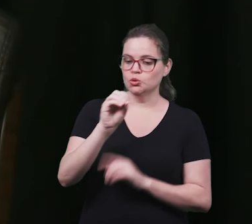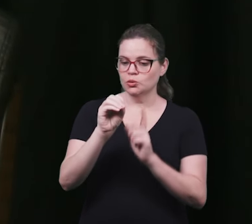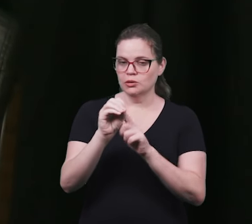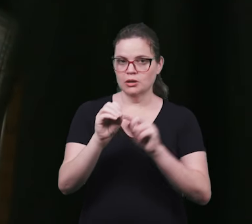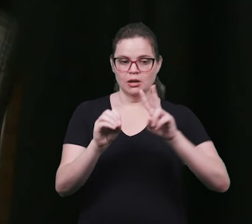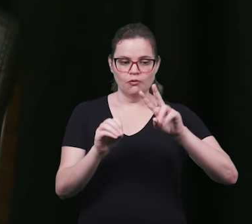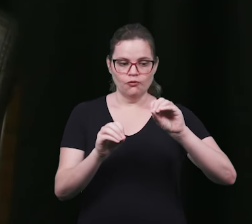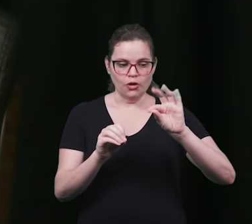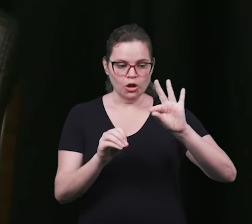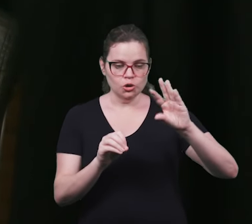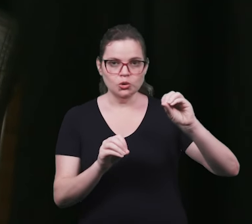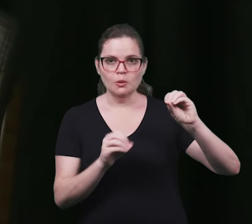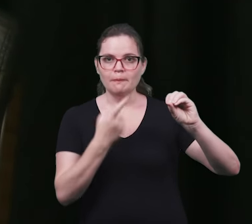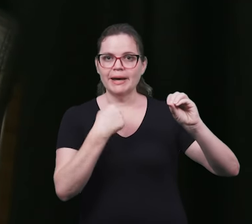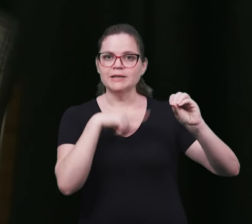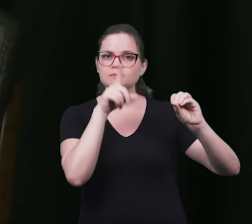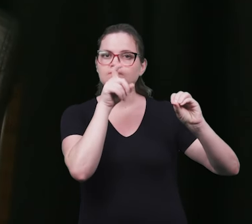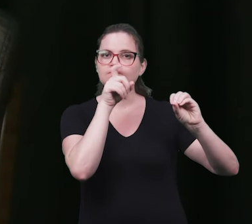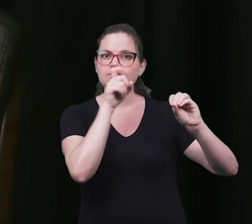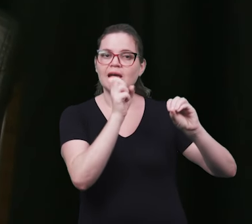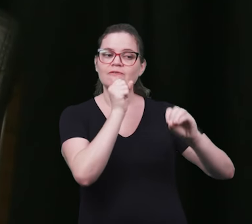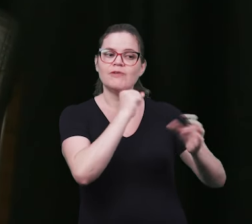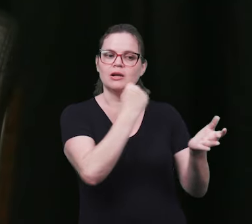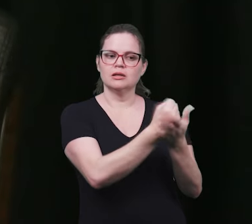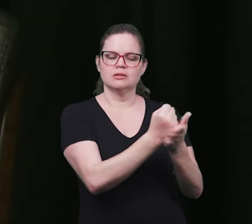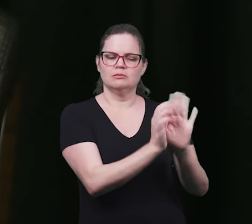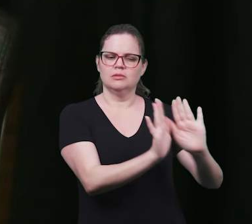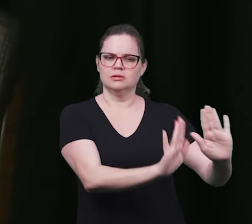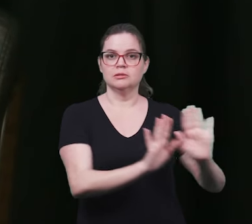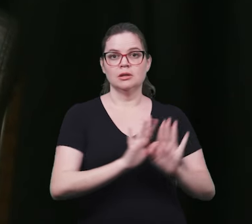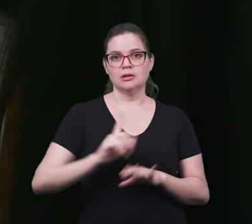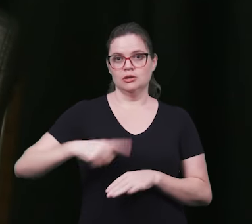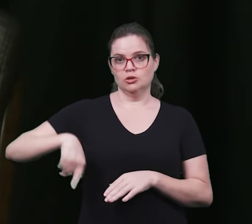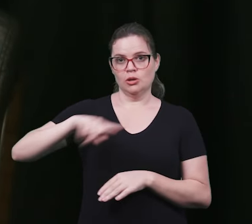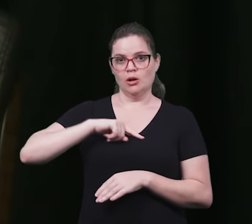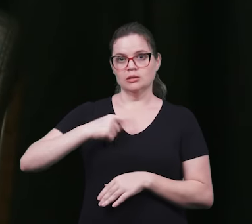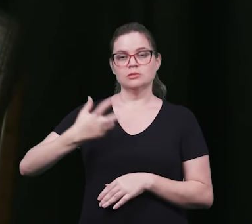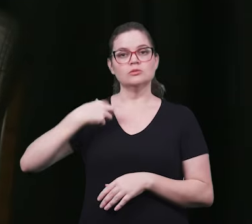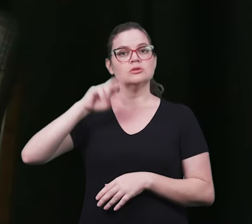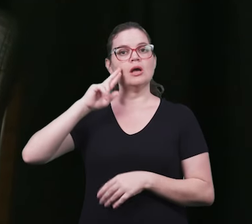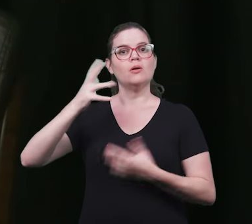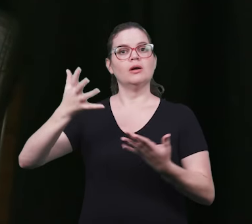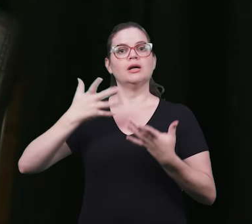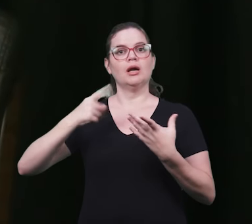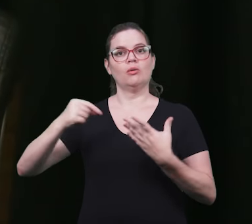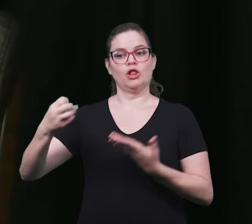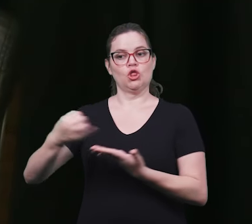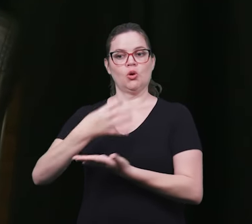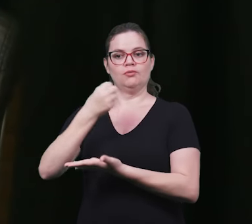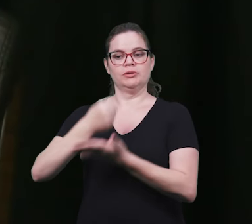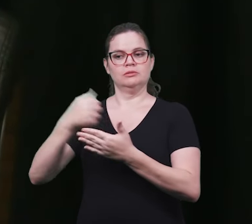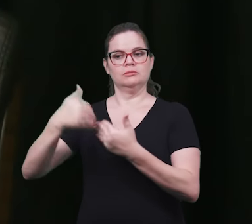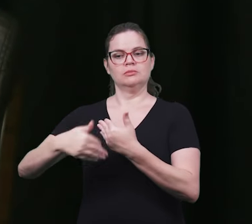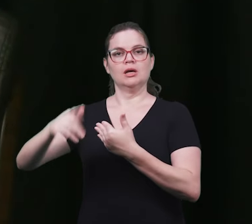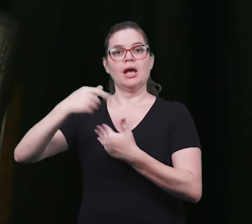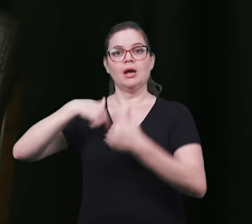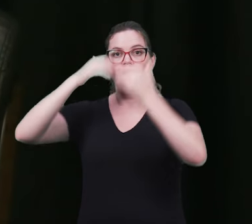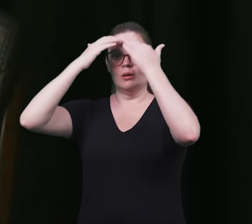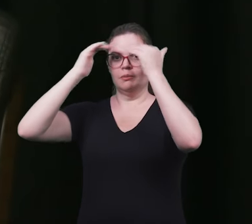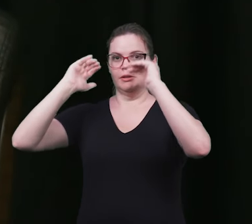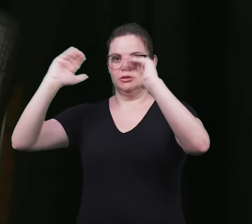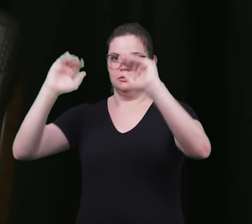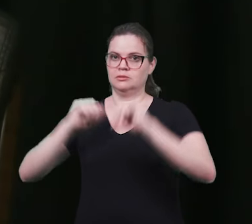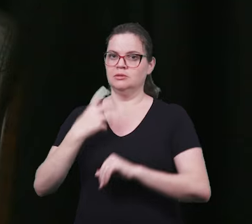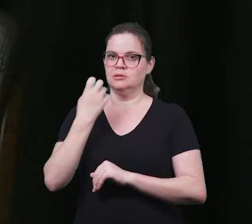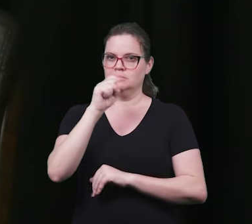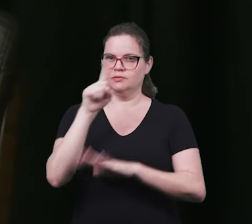para nós, né? Muito bom. Então, para nós, o Senhor requer obediência. Então, a pessoa consultou